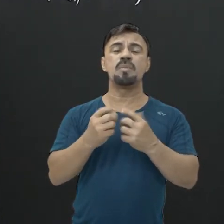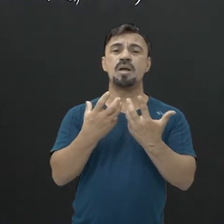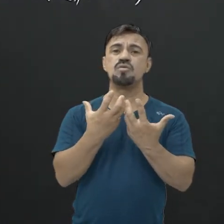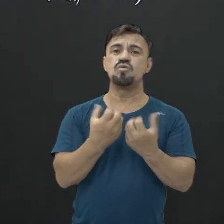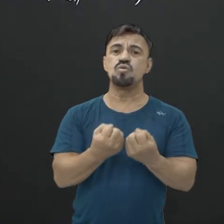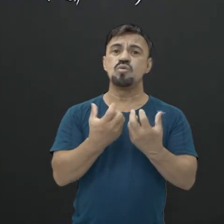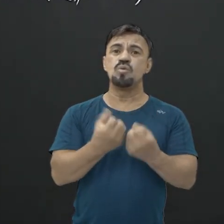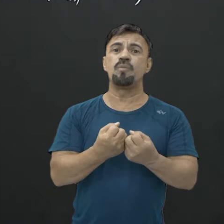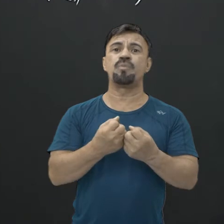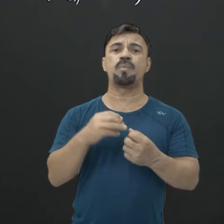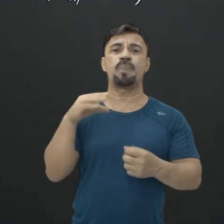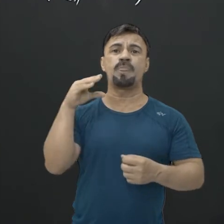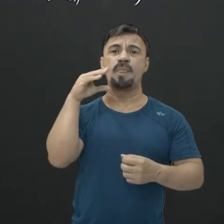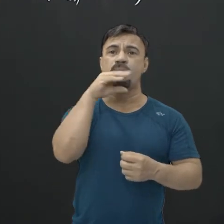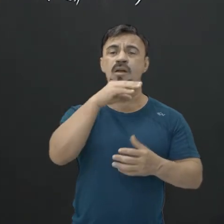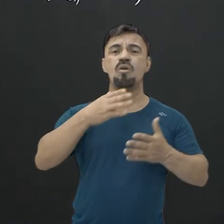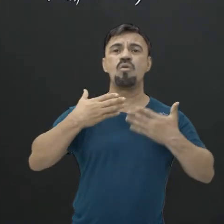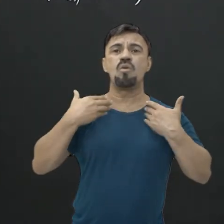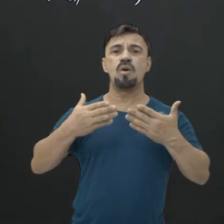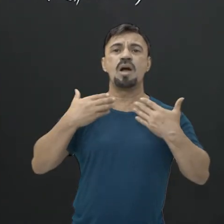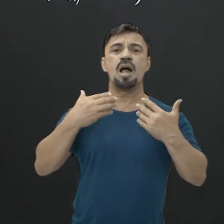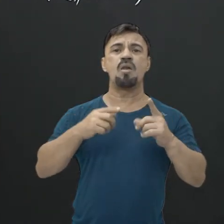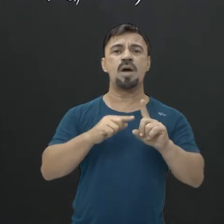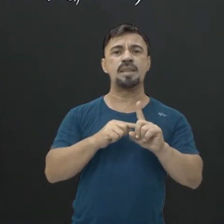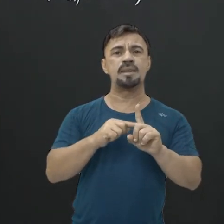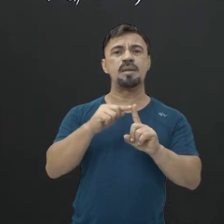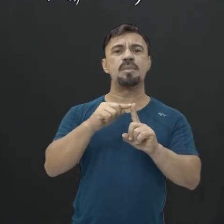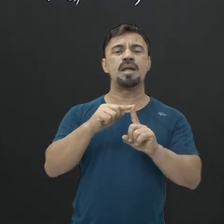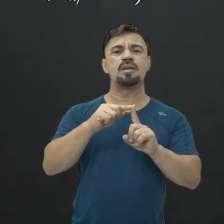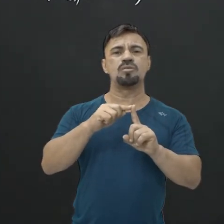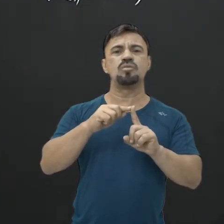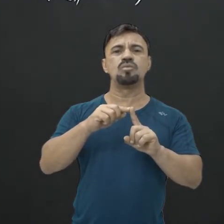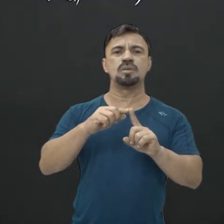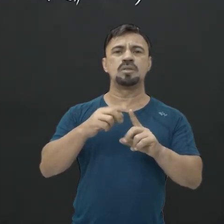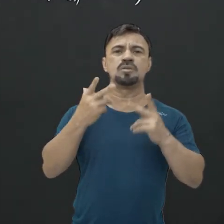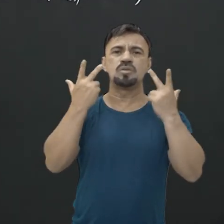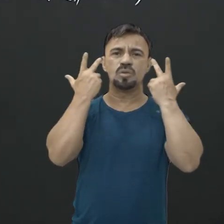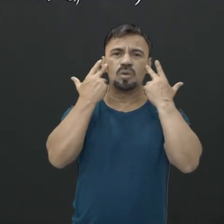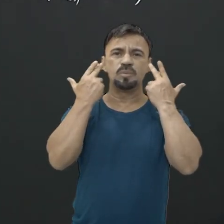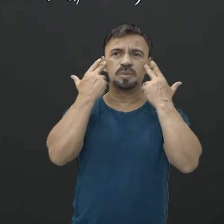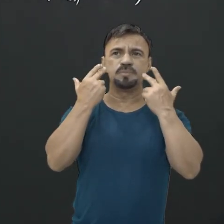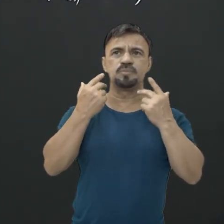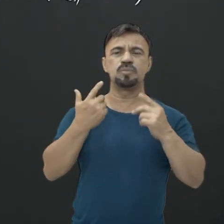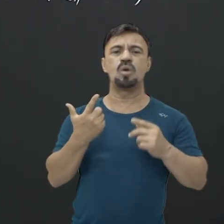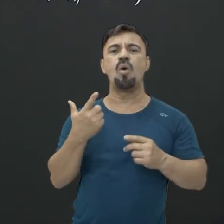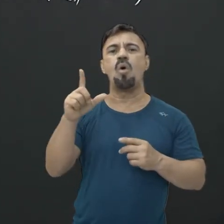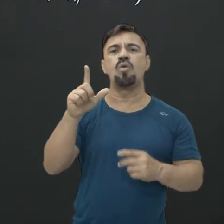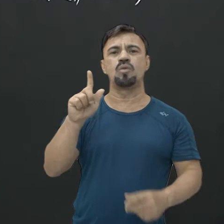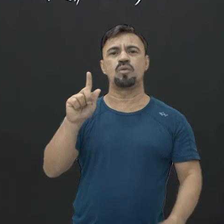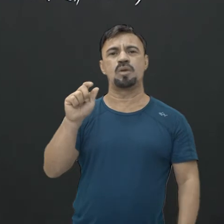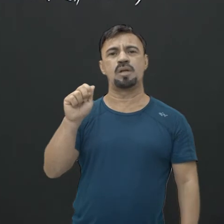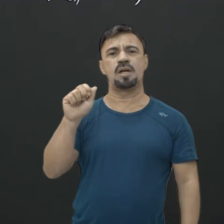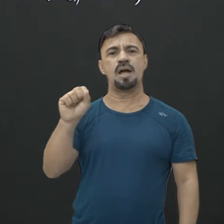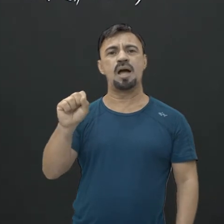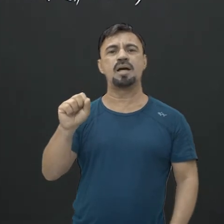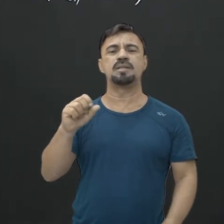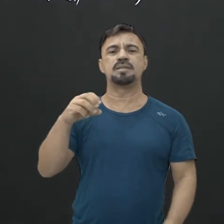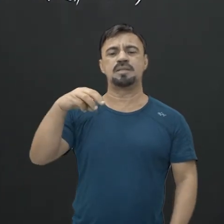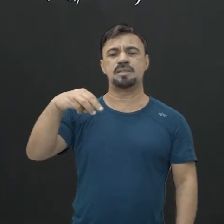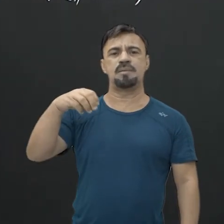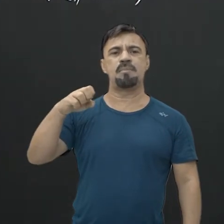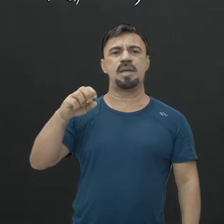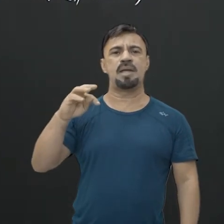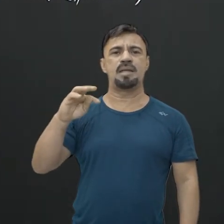absorver esse calor e a gente ficar, então, com uma temperatura mais amena. Outro gás. Vamos falar então do